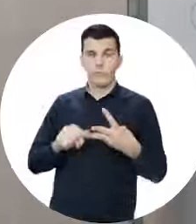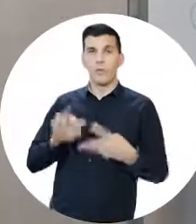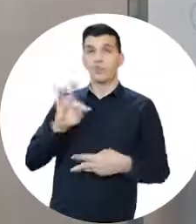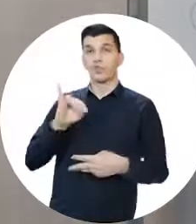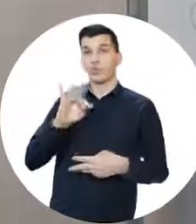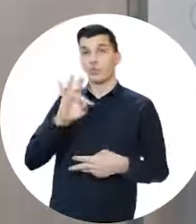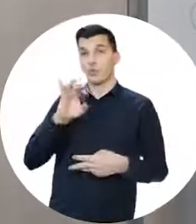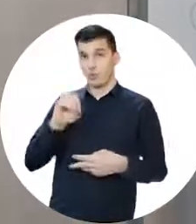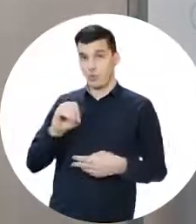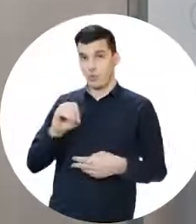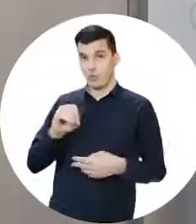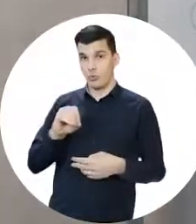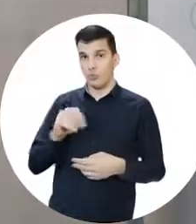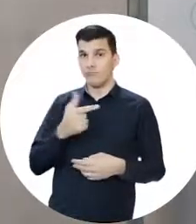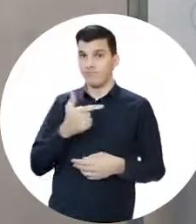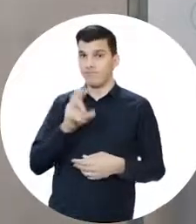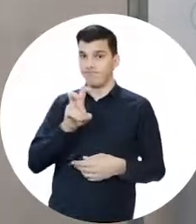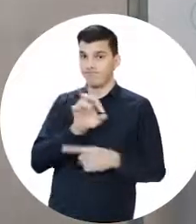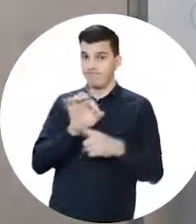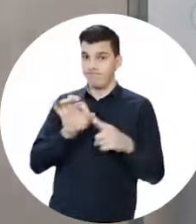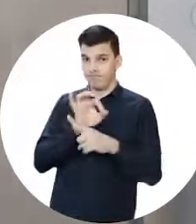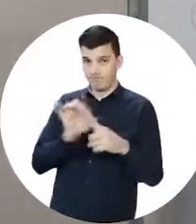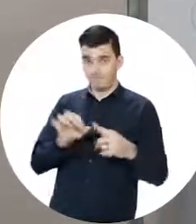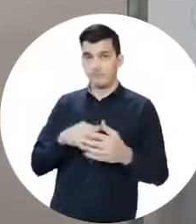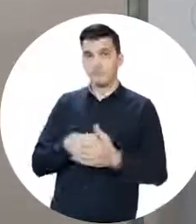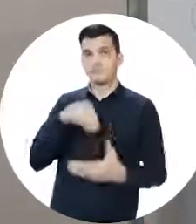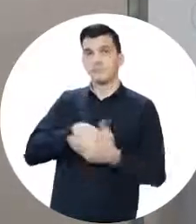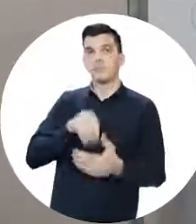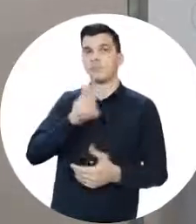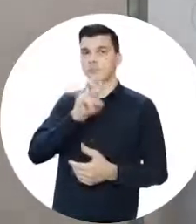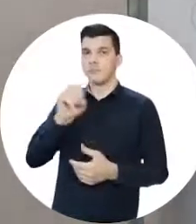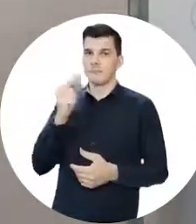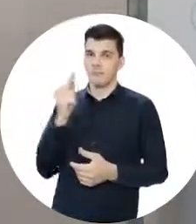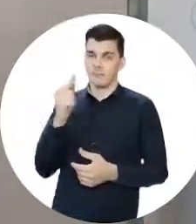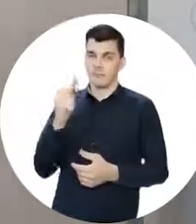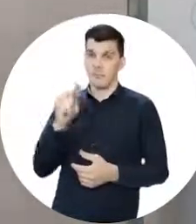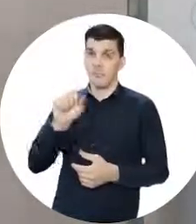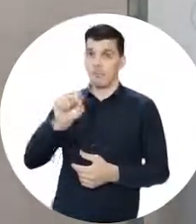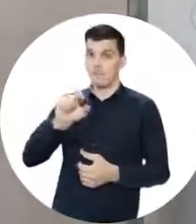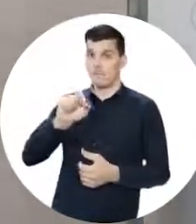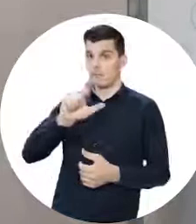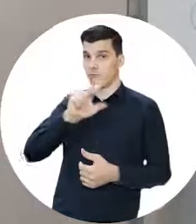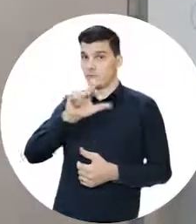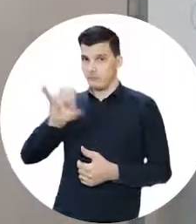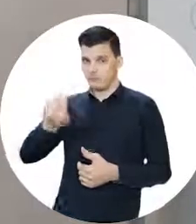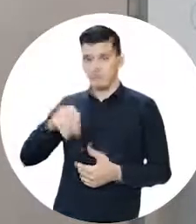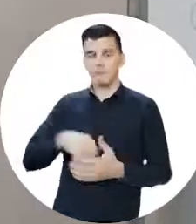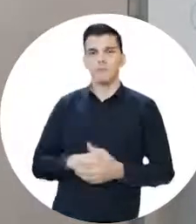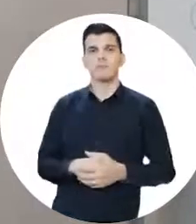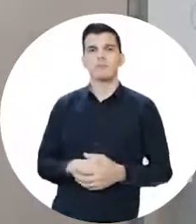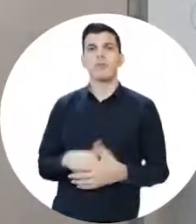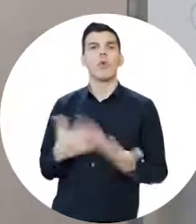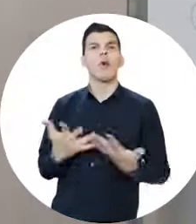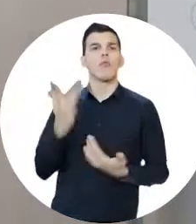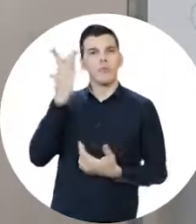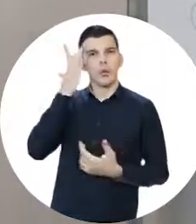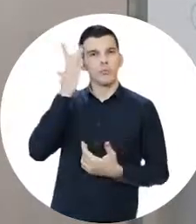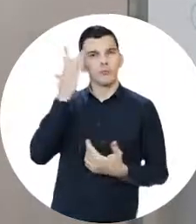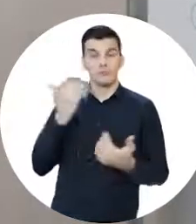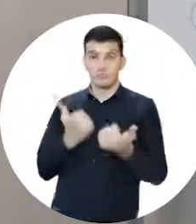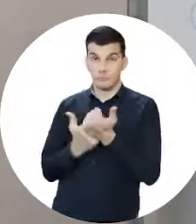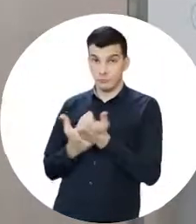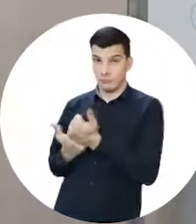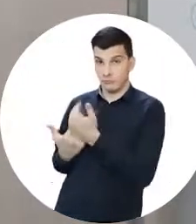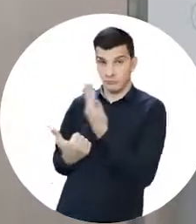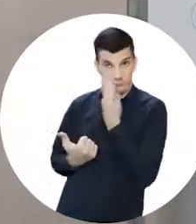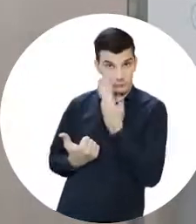massa por massa é 25% em 500 gramas de solução. O que eu quero encontrar? Concentração comum. Qual é a fórmula? Concentração